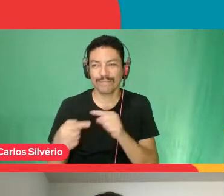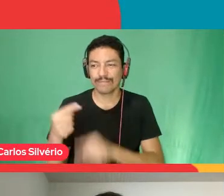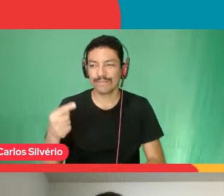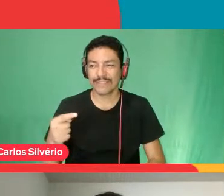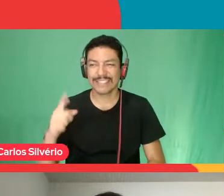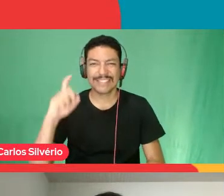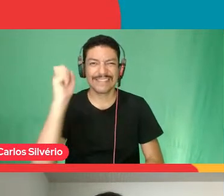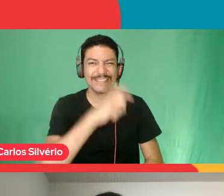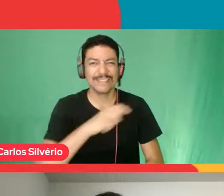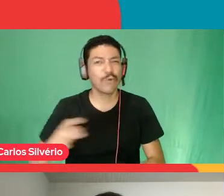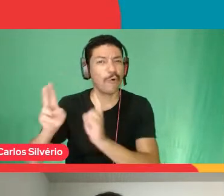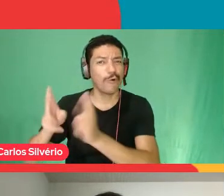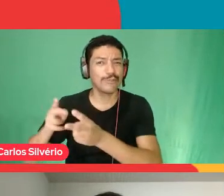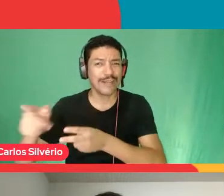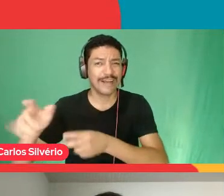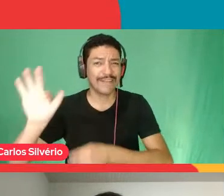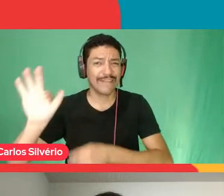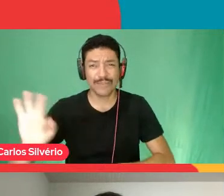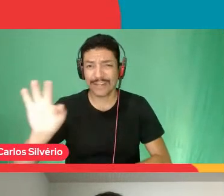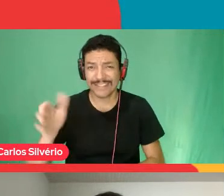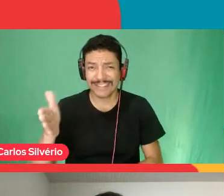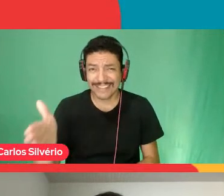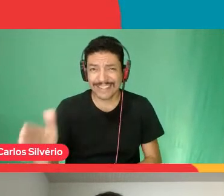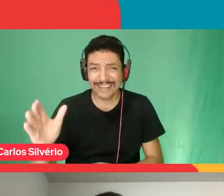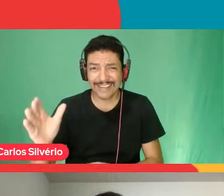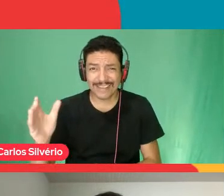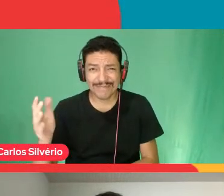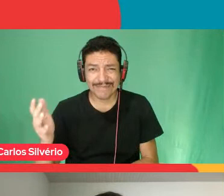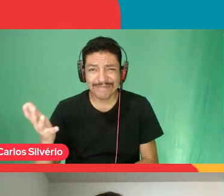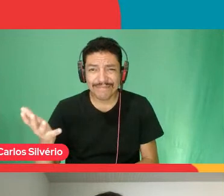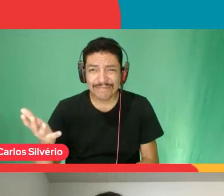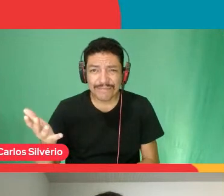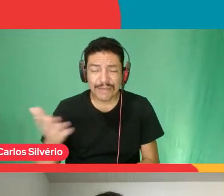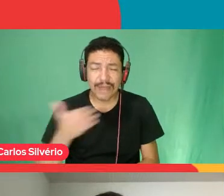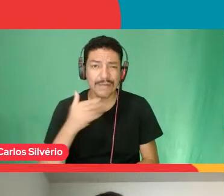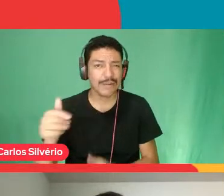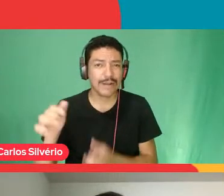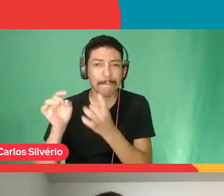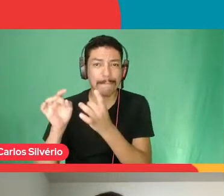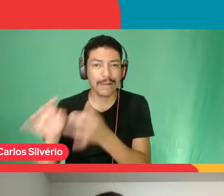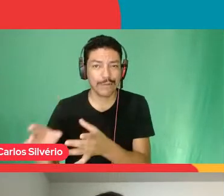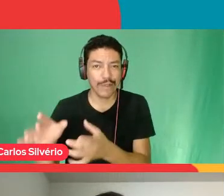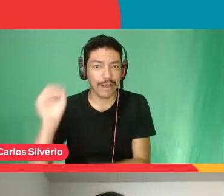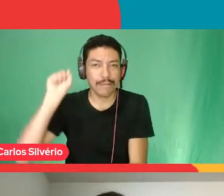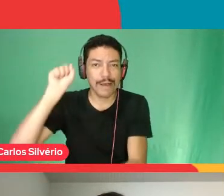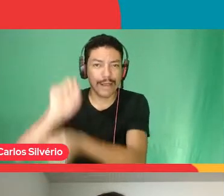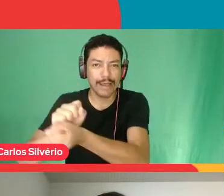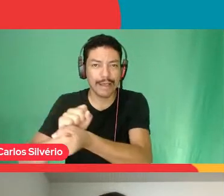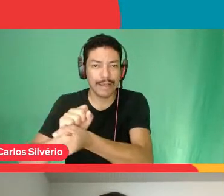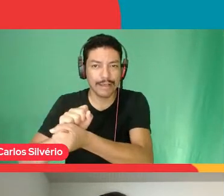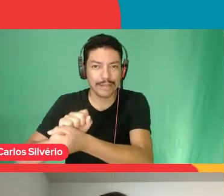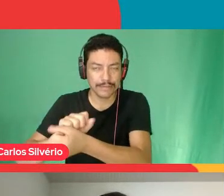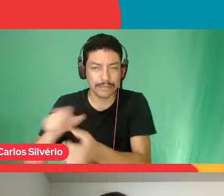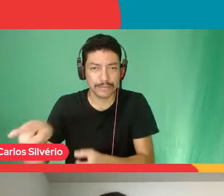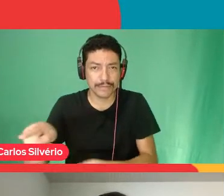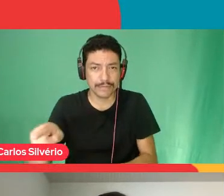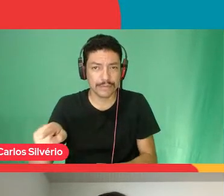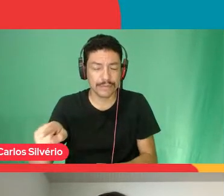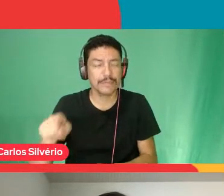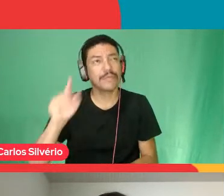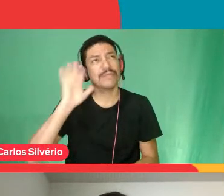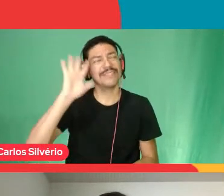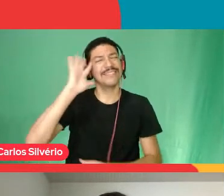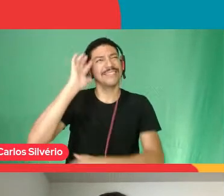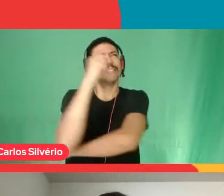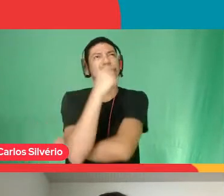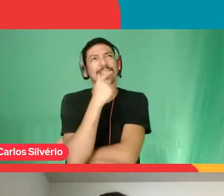doloroso permanecer naquele lugar, né, do que continuar. E aí eu parei um tempo, me questionei durante muito tempo